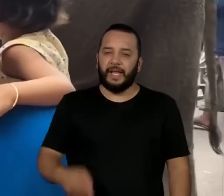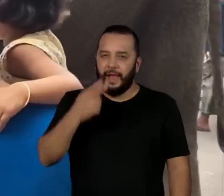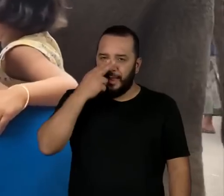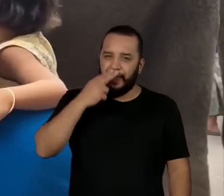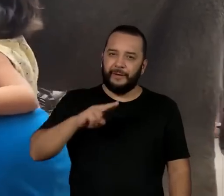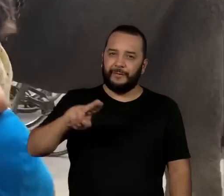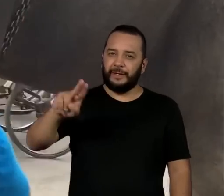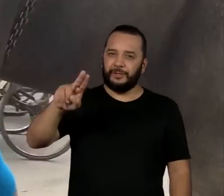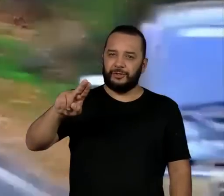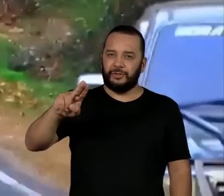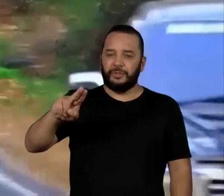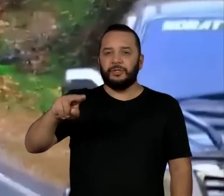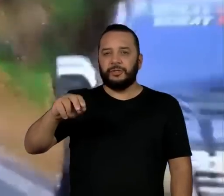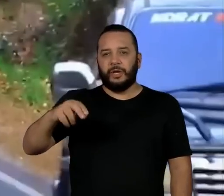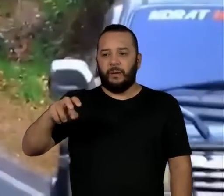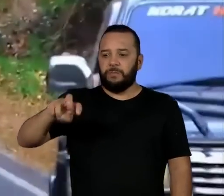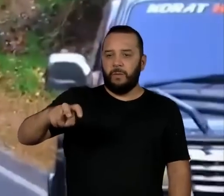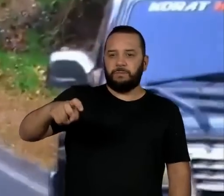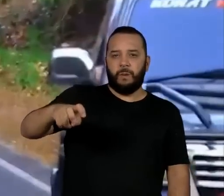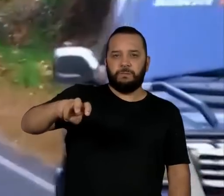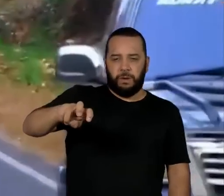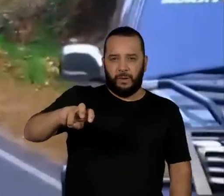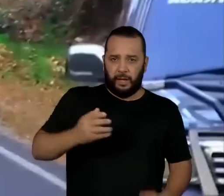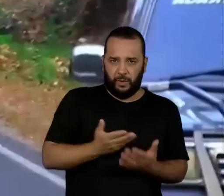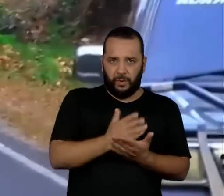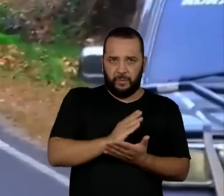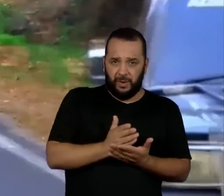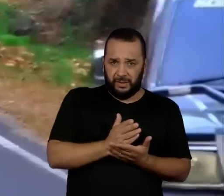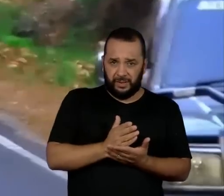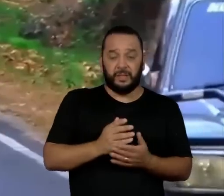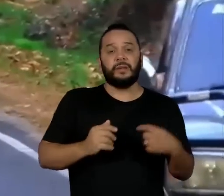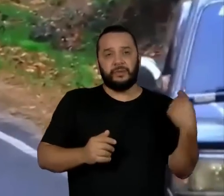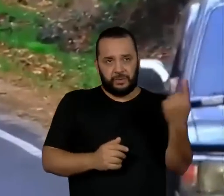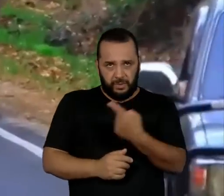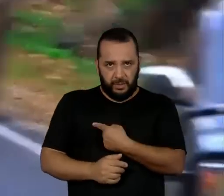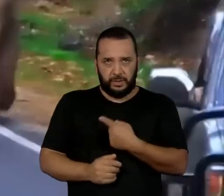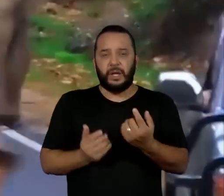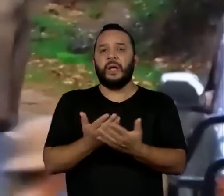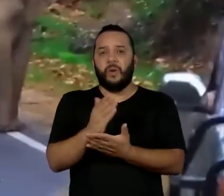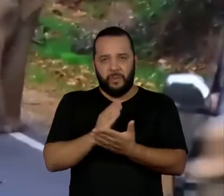o conhecimento e com isso a gente aumentar a nossa capacidade de lidar com a situação.